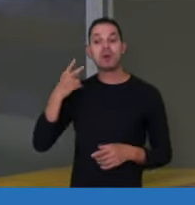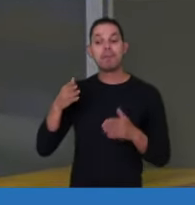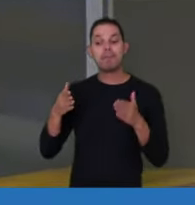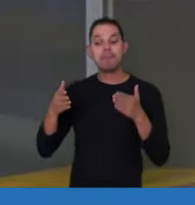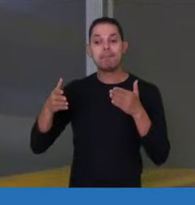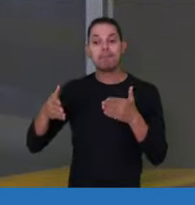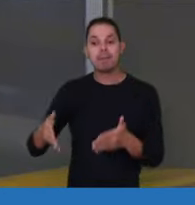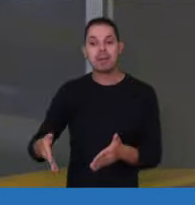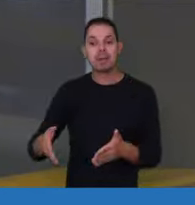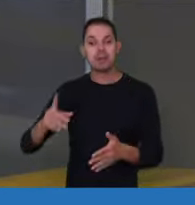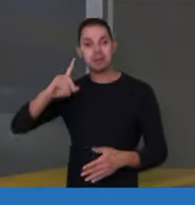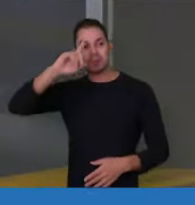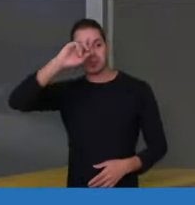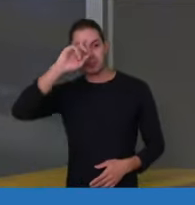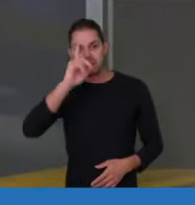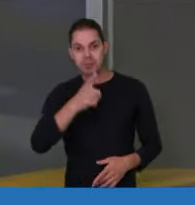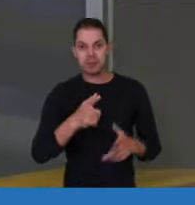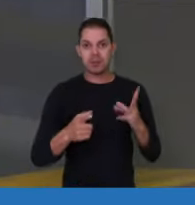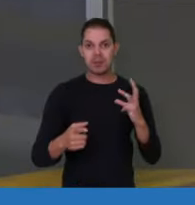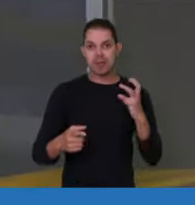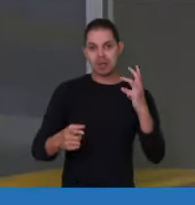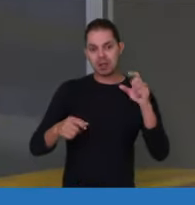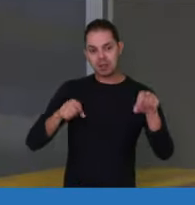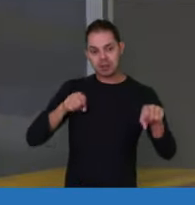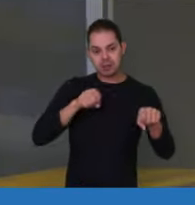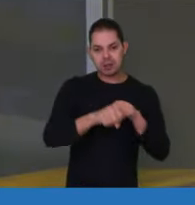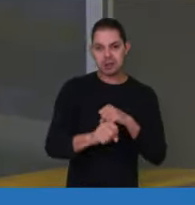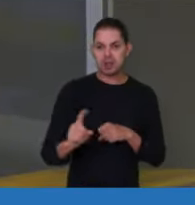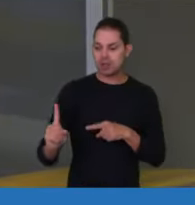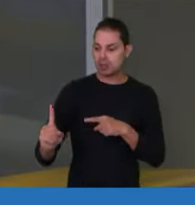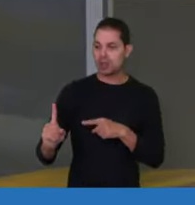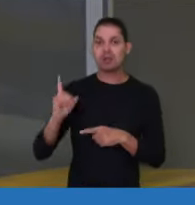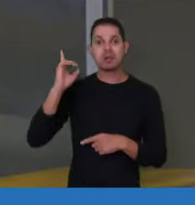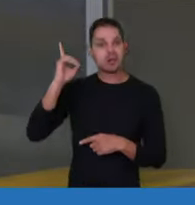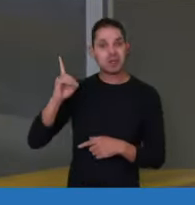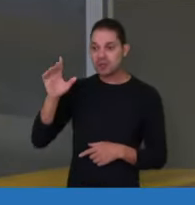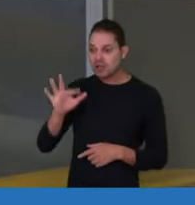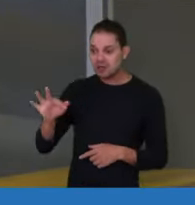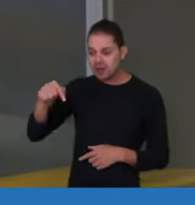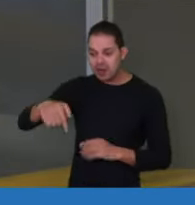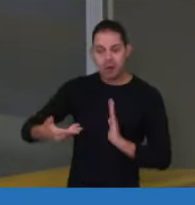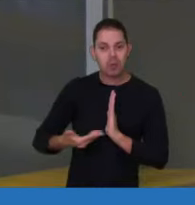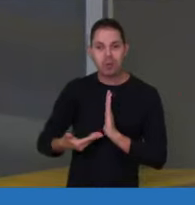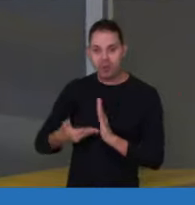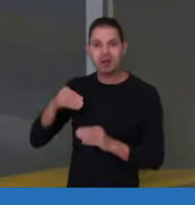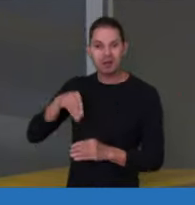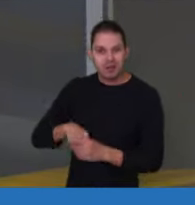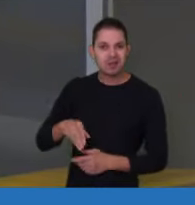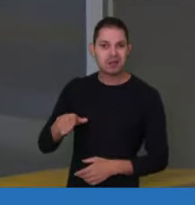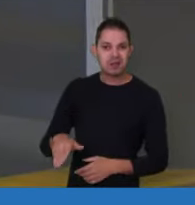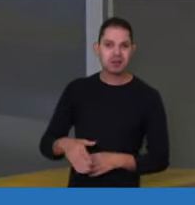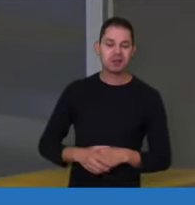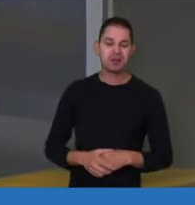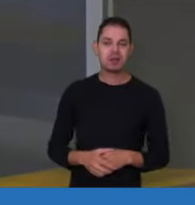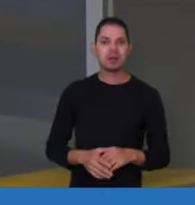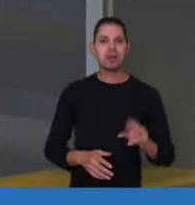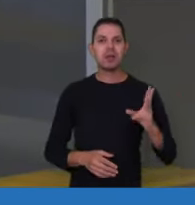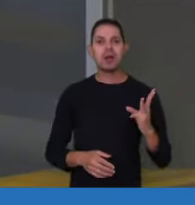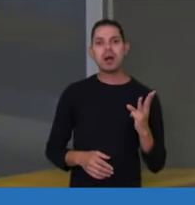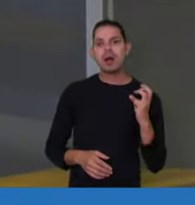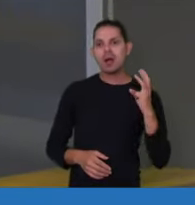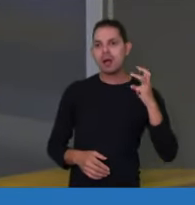mandato do assassinato da Marielle hoje é deputado federal aqui nessa casa. Enquanto a Marielle